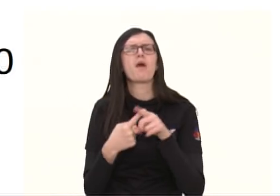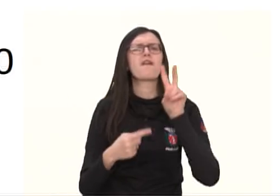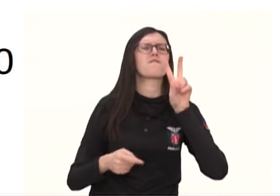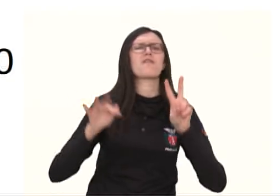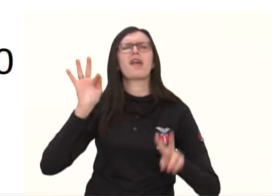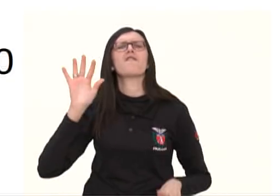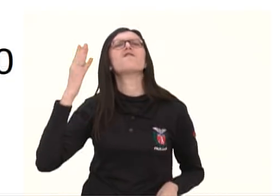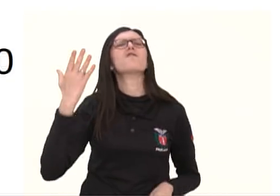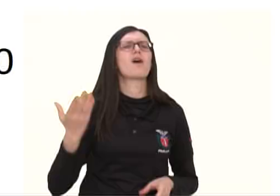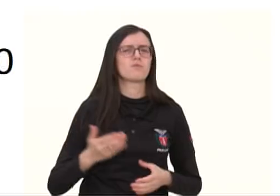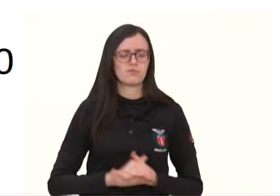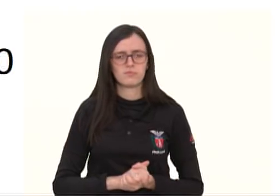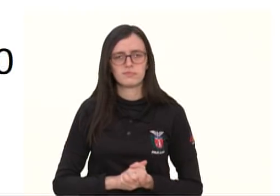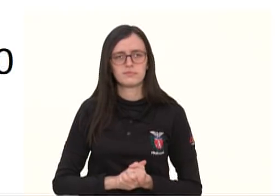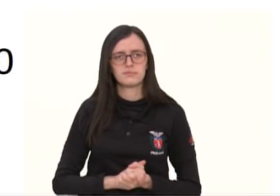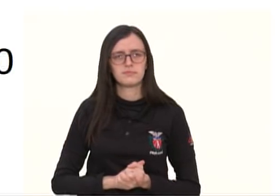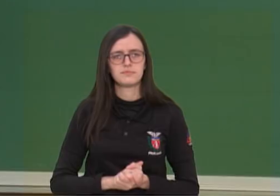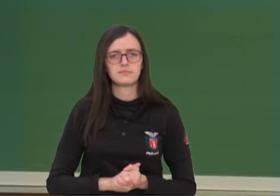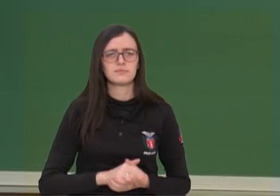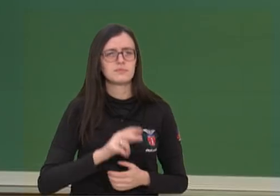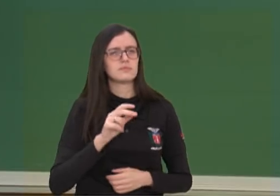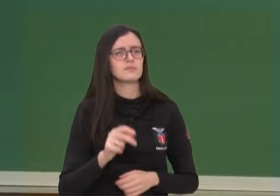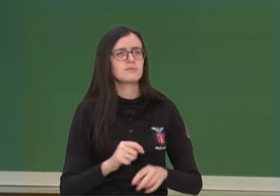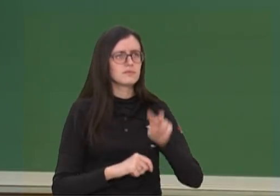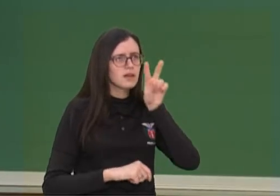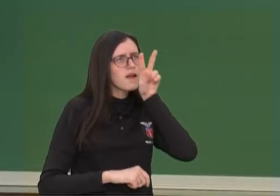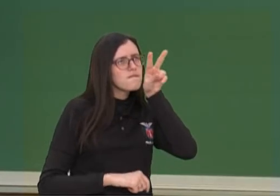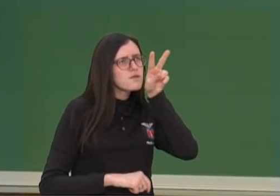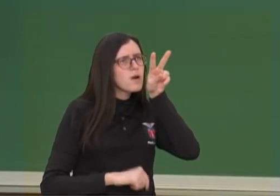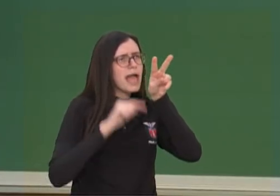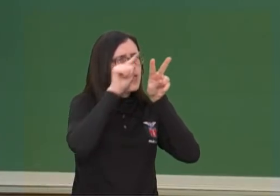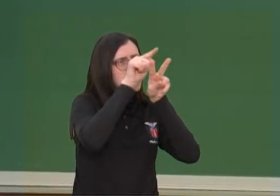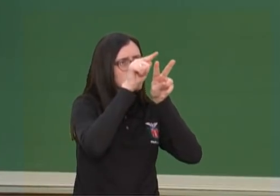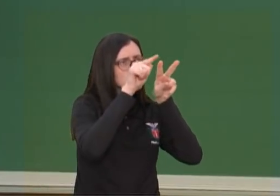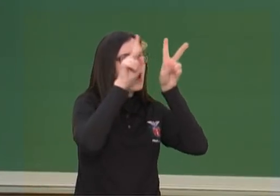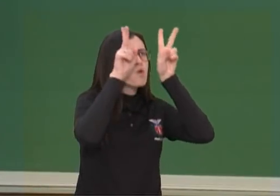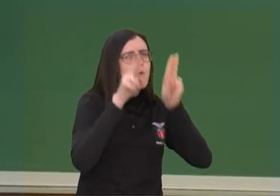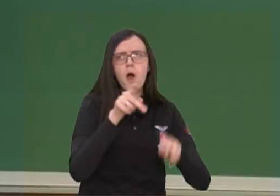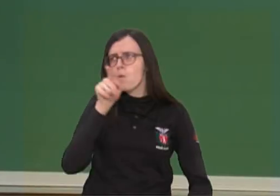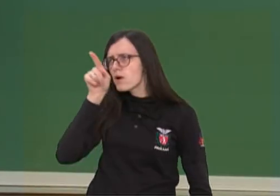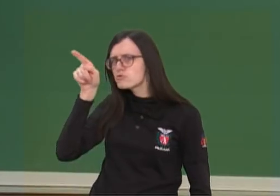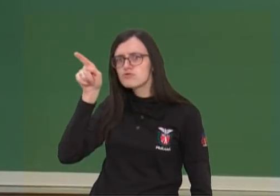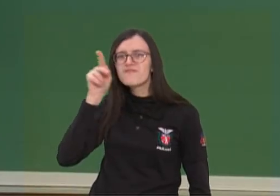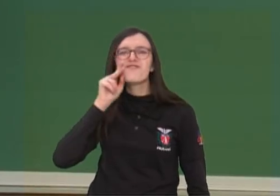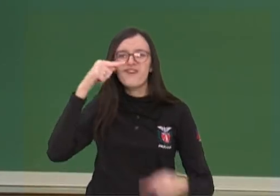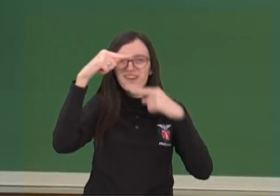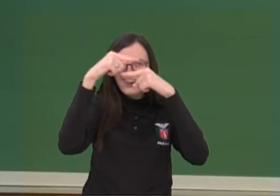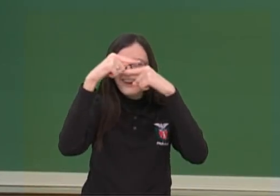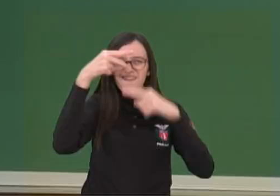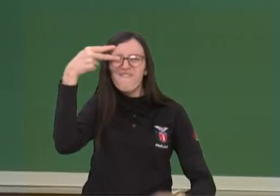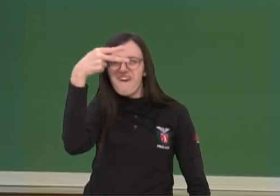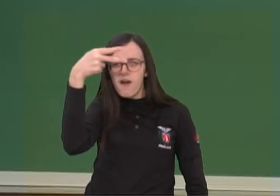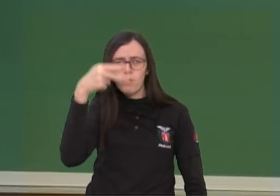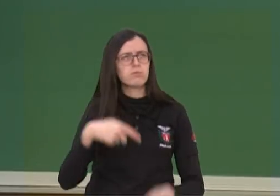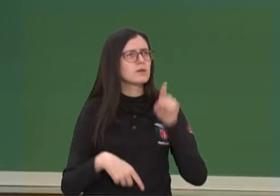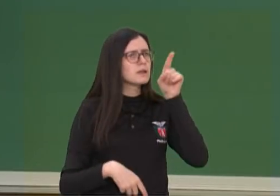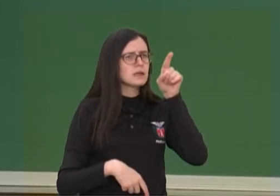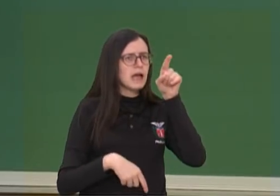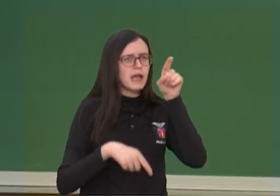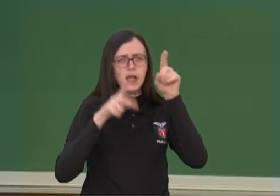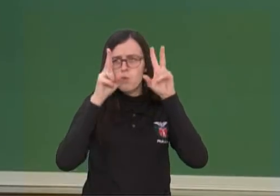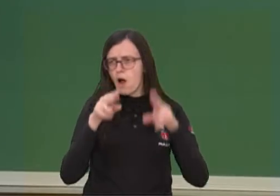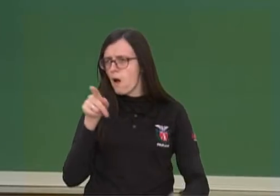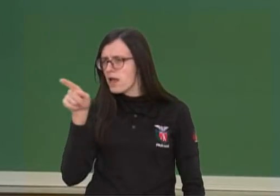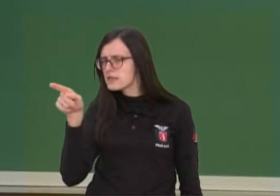aqui? Essa igualdade é igual a essa? Será? Essa igualdade é igual a